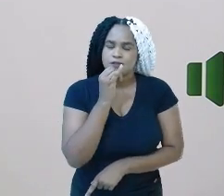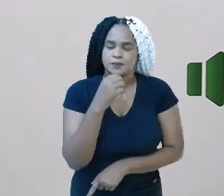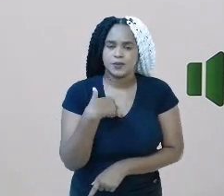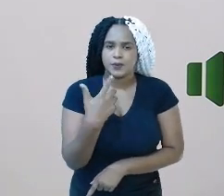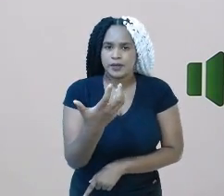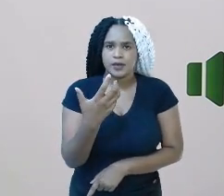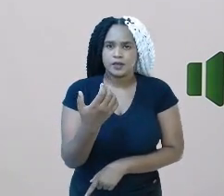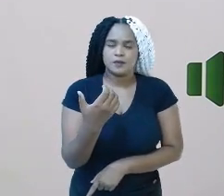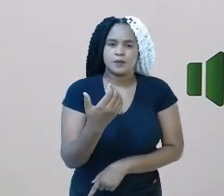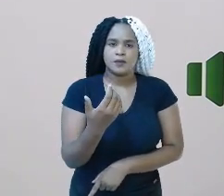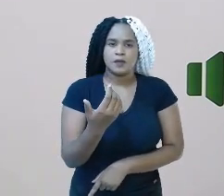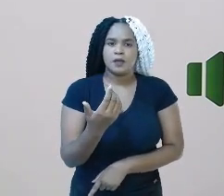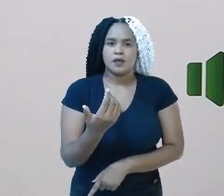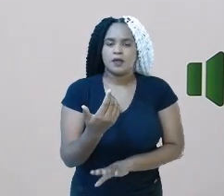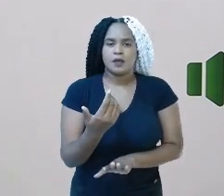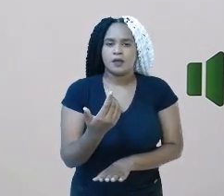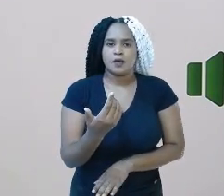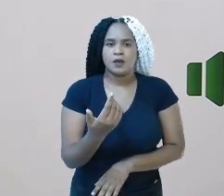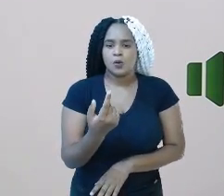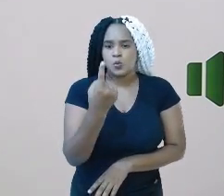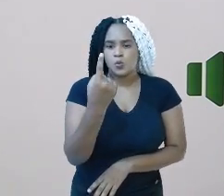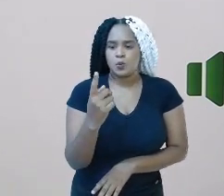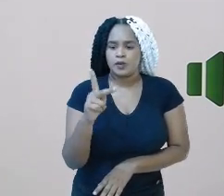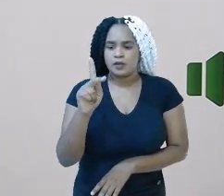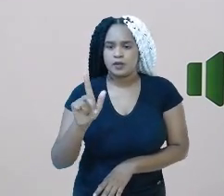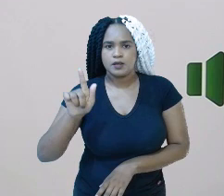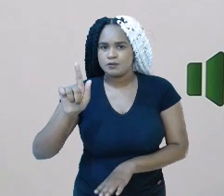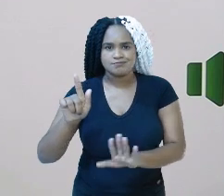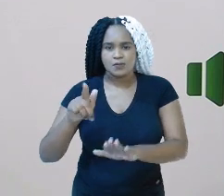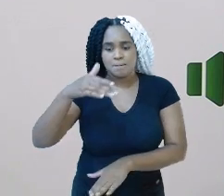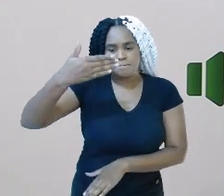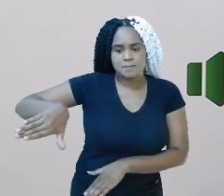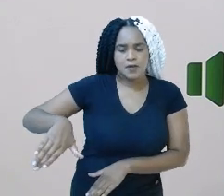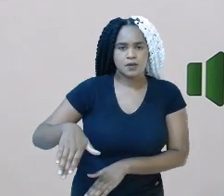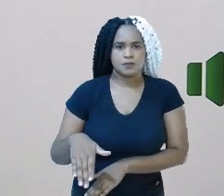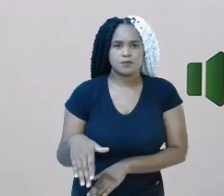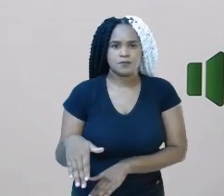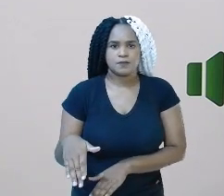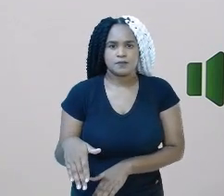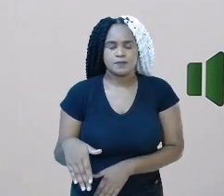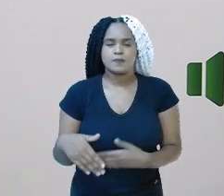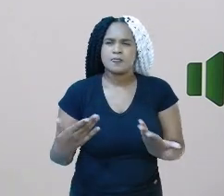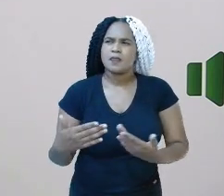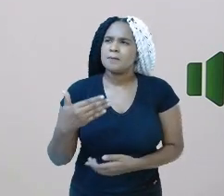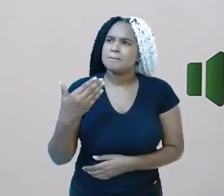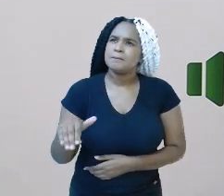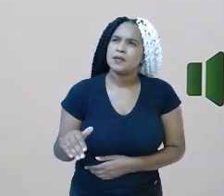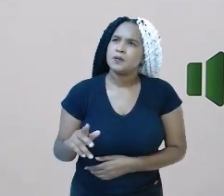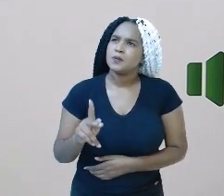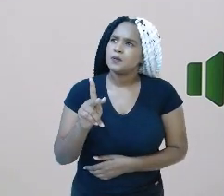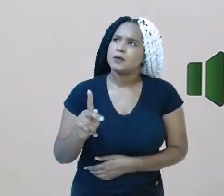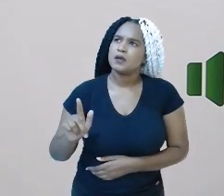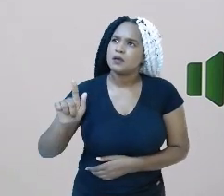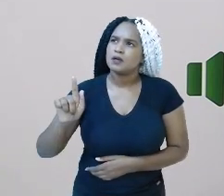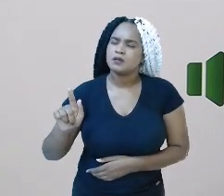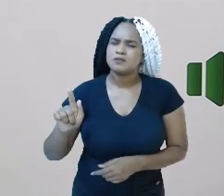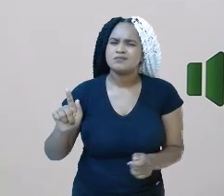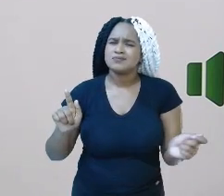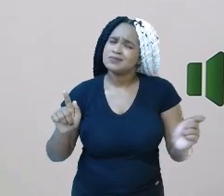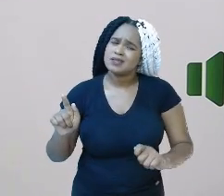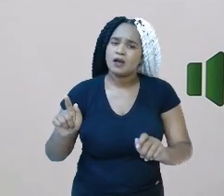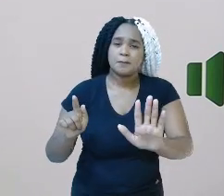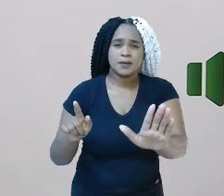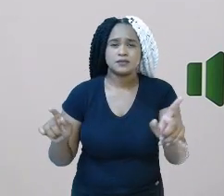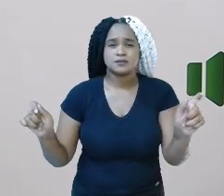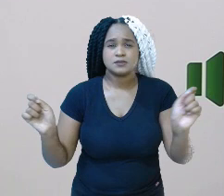quilo de feijão. Eu quero meio quilo de batata. meio quilo. Eu posso usar meio quilo, mas